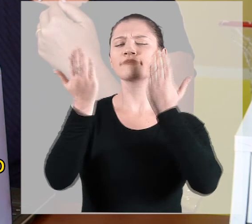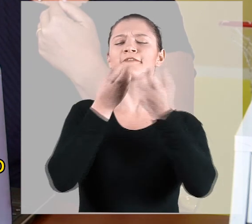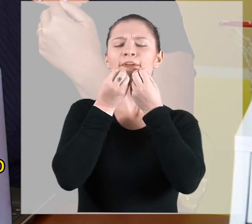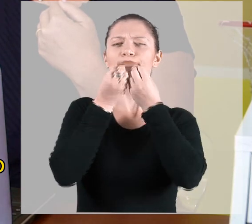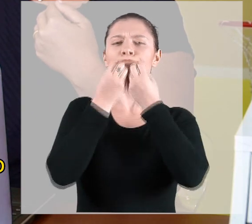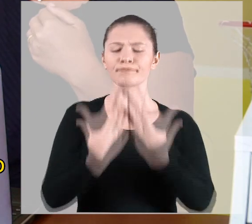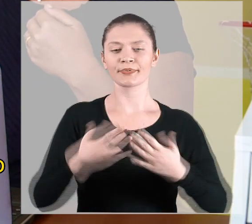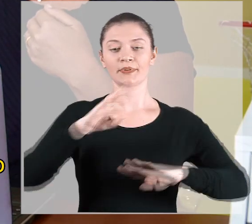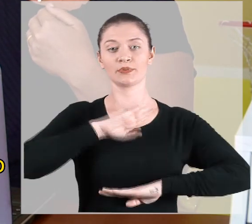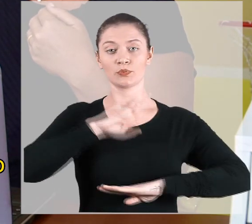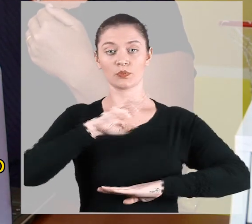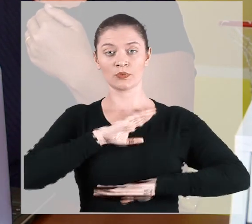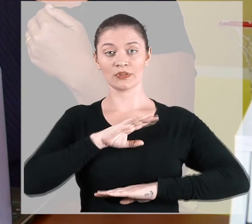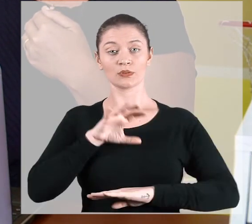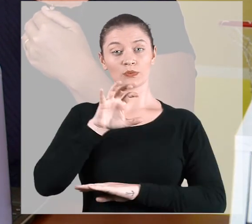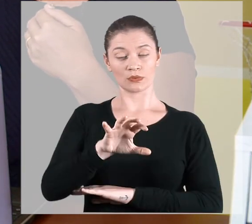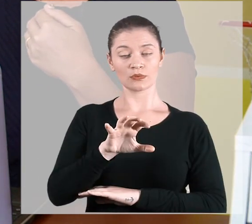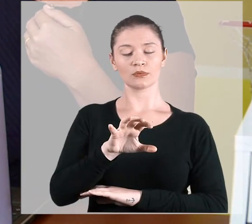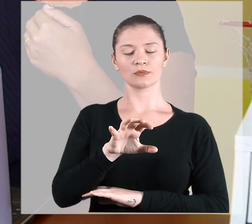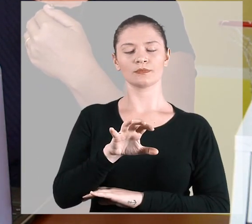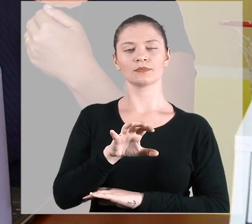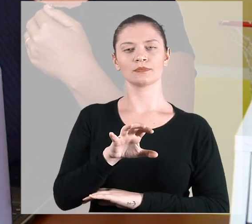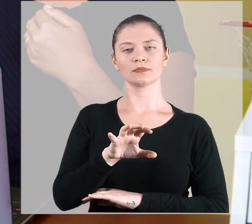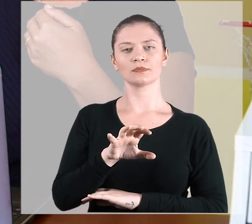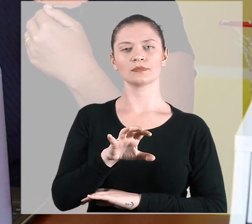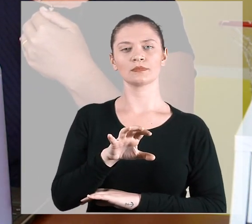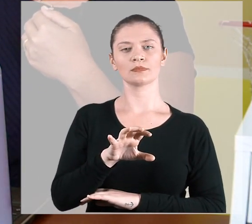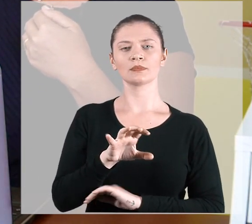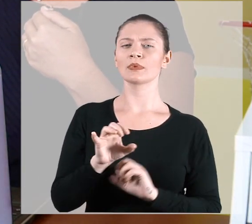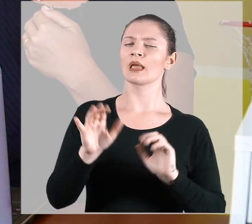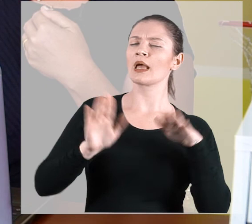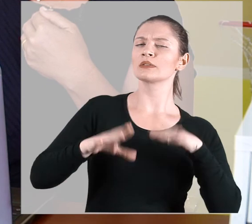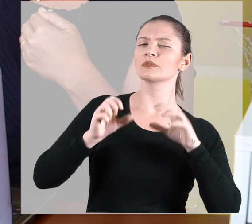a situação desses casos, que